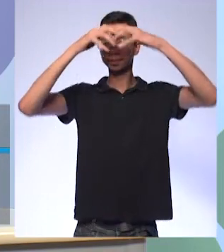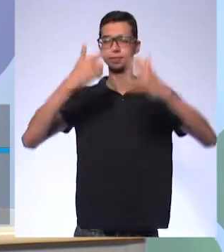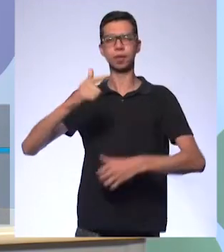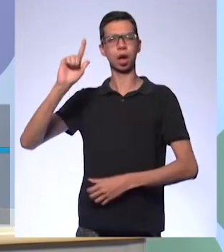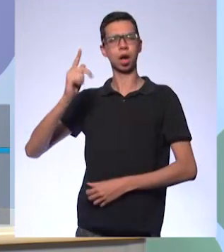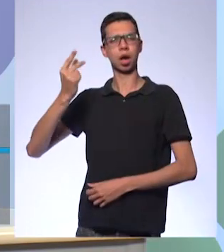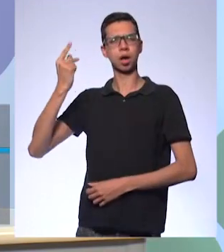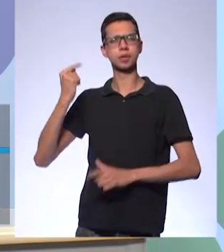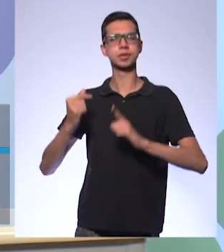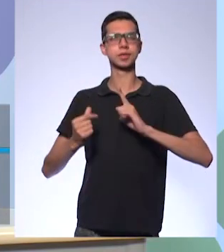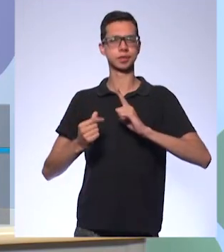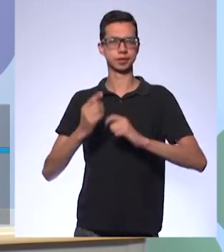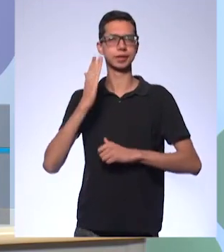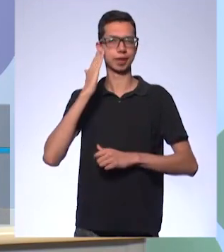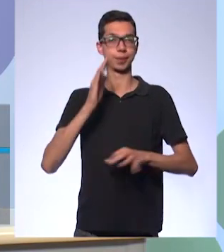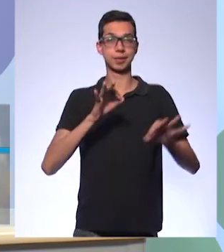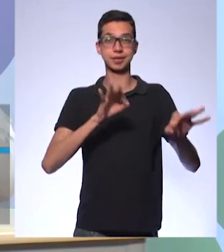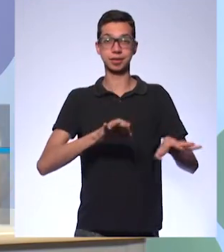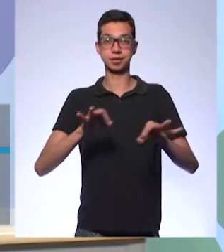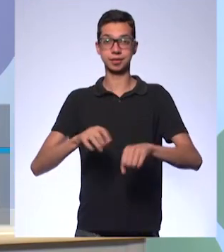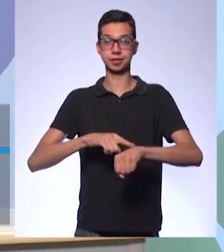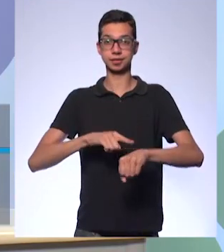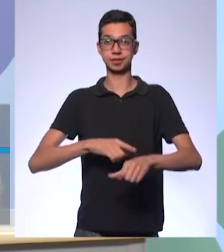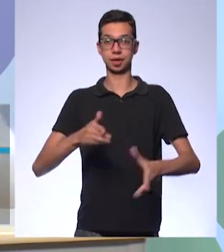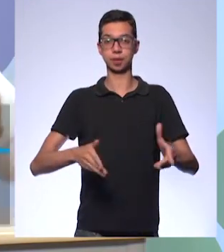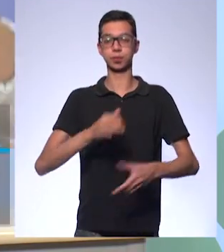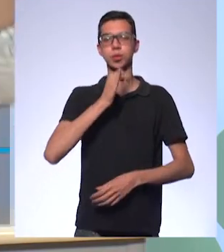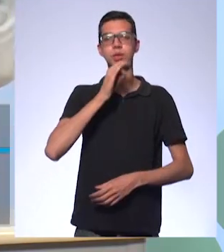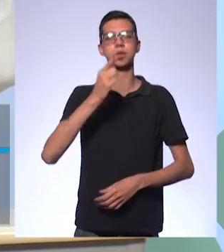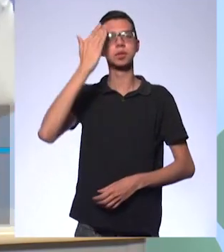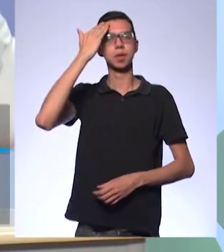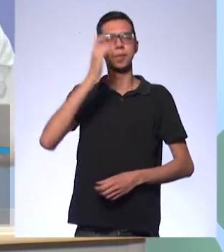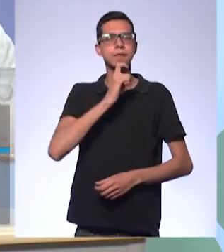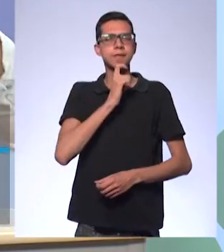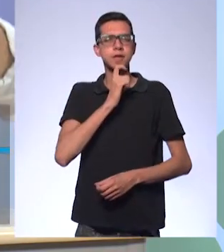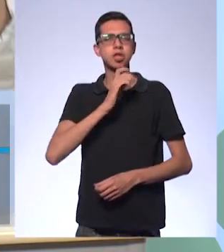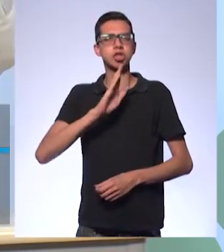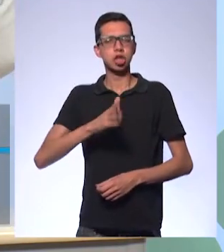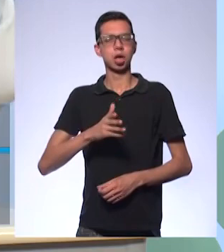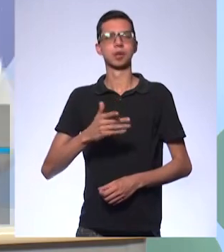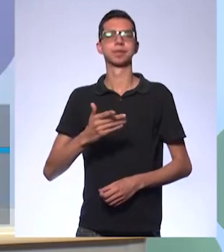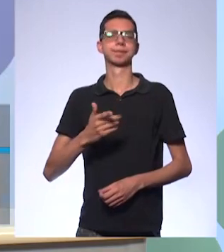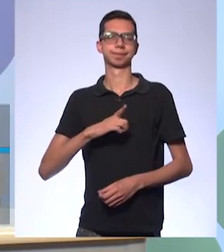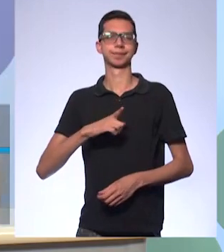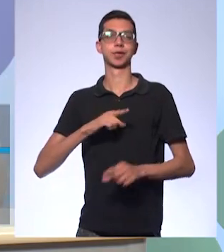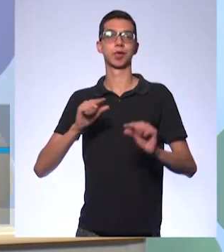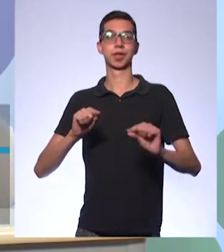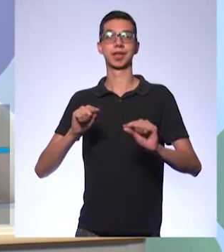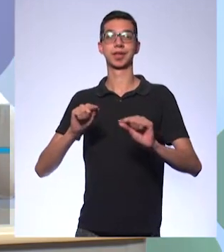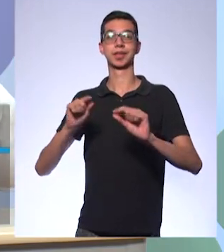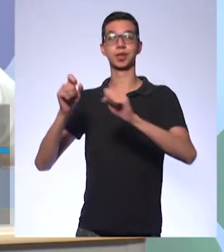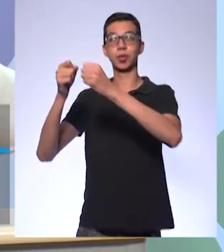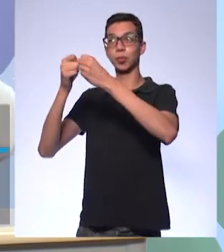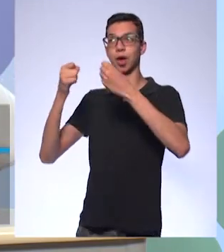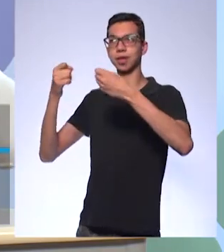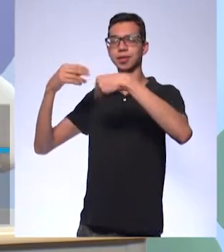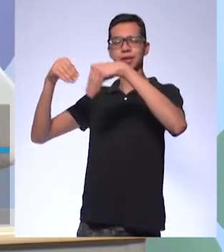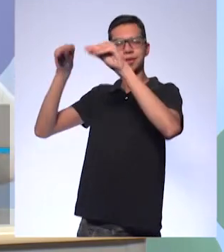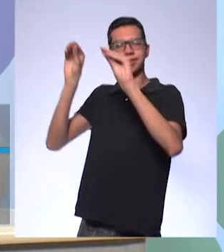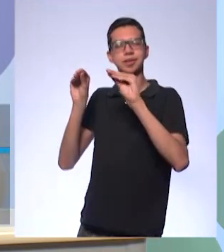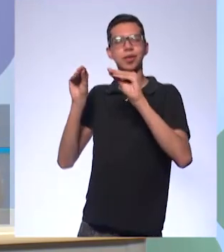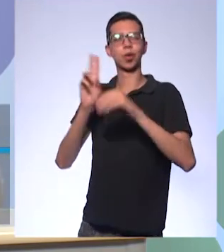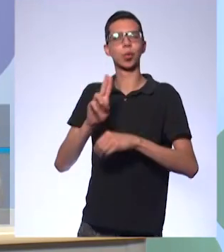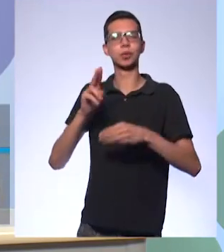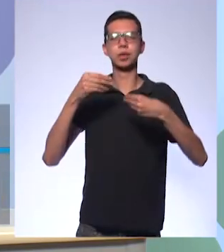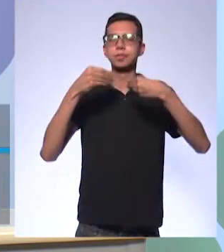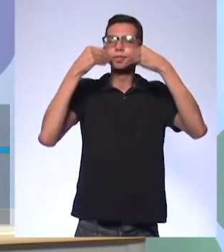estações bem pré-estabelecidas. Quando a gente sabia que ia chegar o inverno, a gente já tirava os edredons, cobertores, né, do nosso guarda-roupa. A mãe da gente